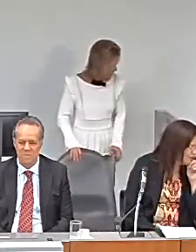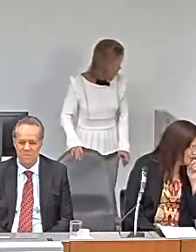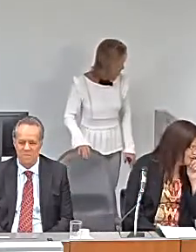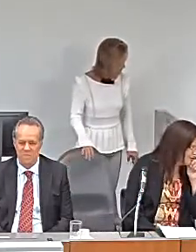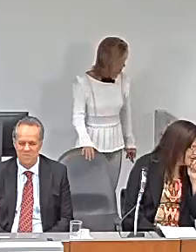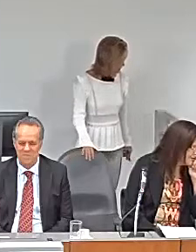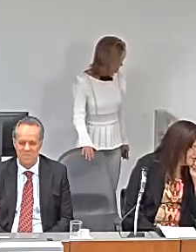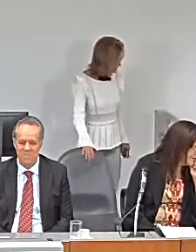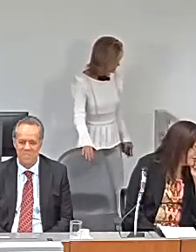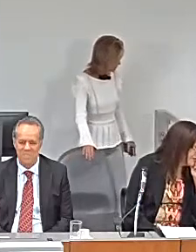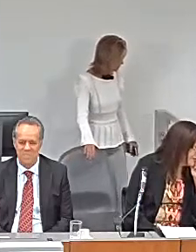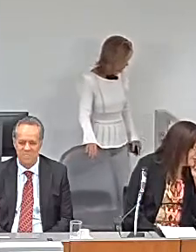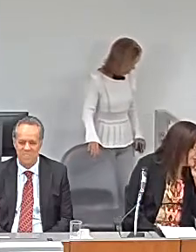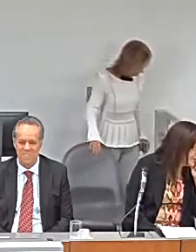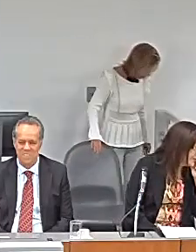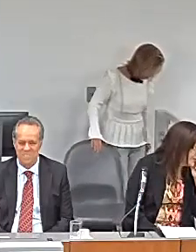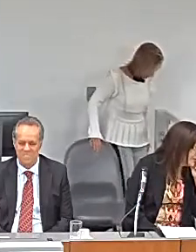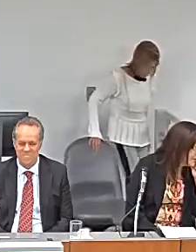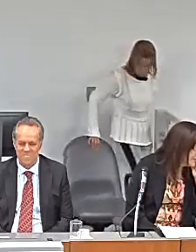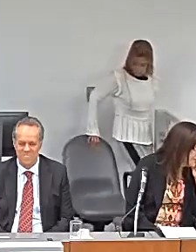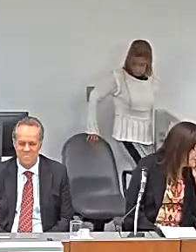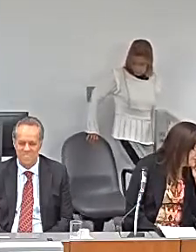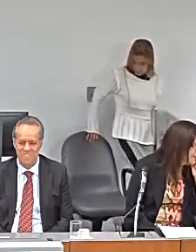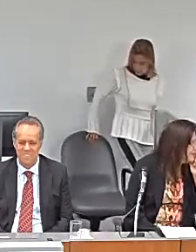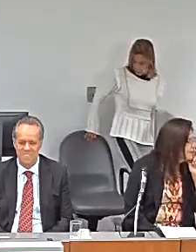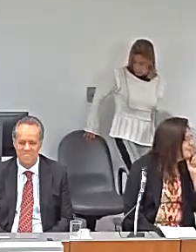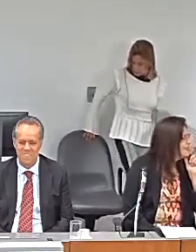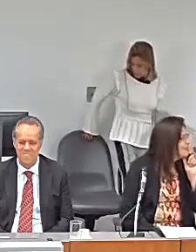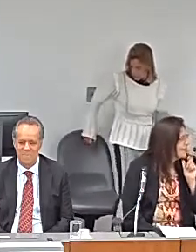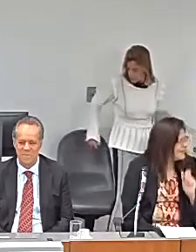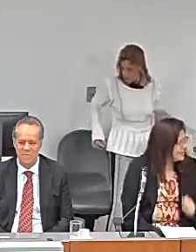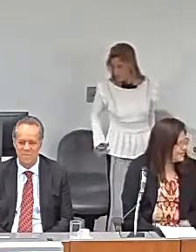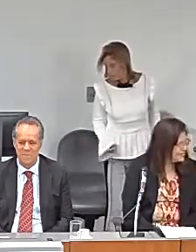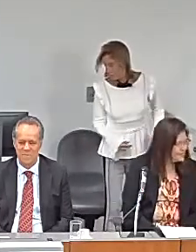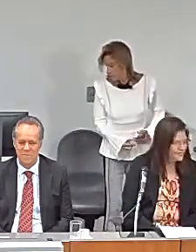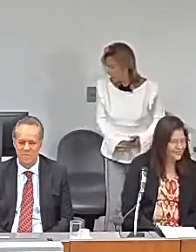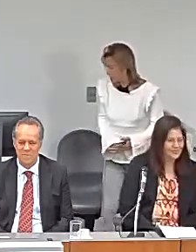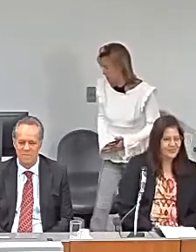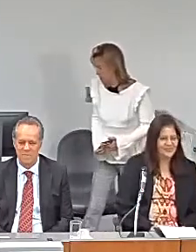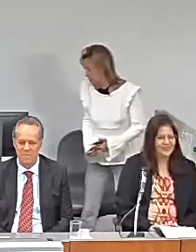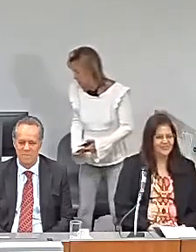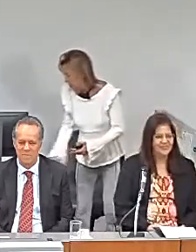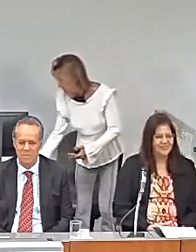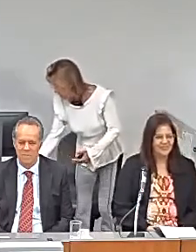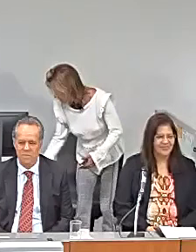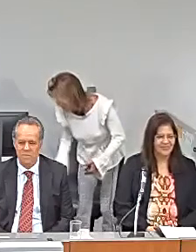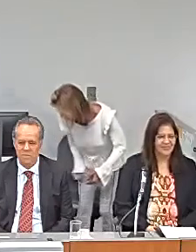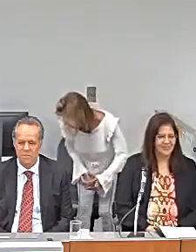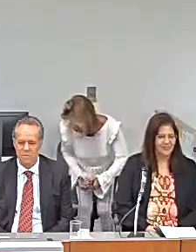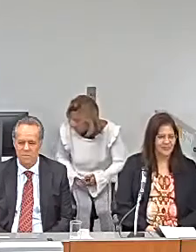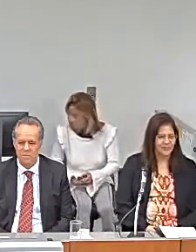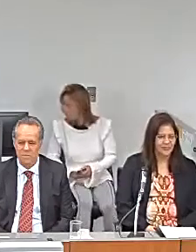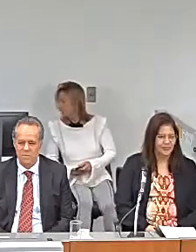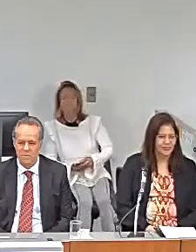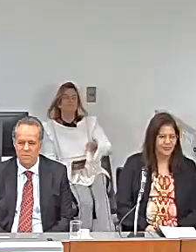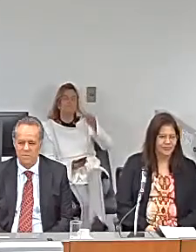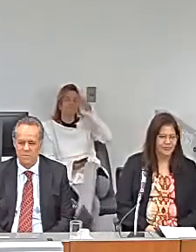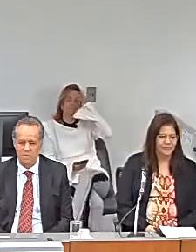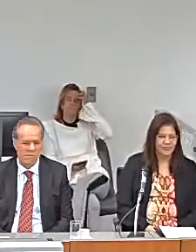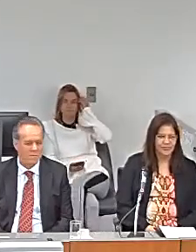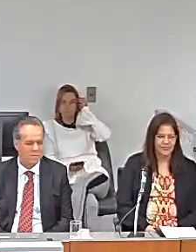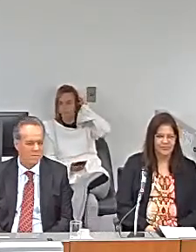estamos discutindo é realmente possibilitar que eles, quando cheguem em um determinado